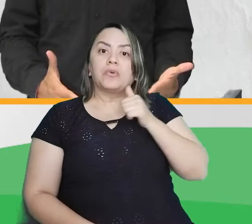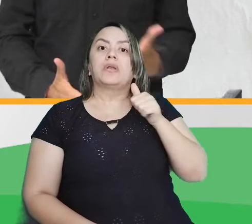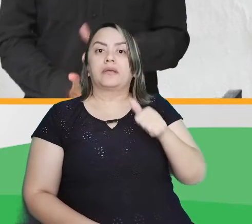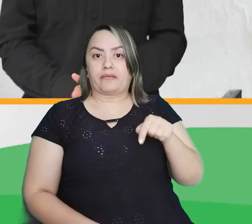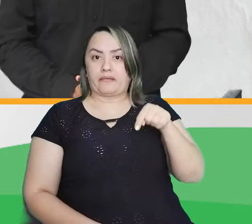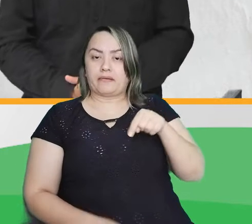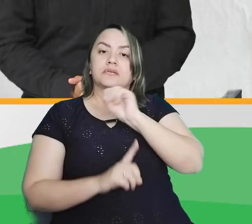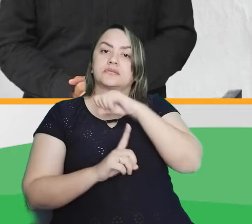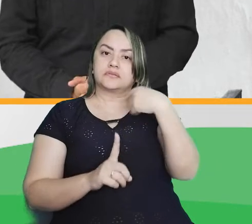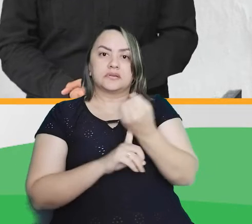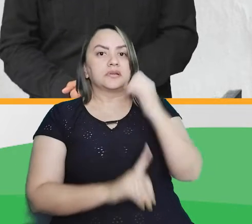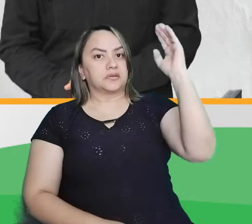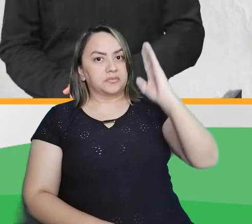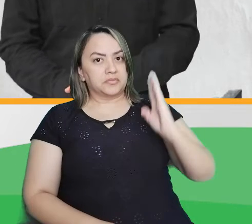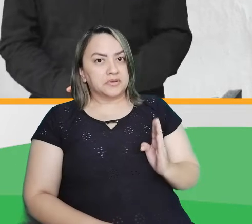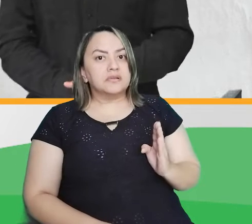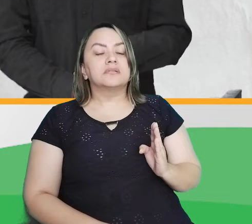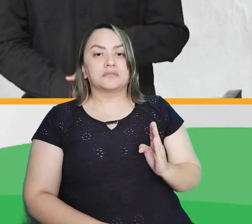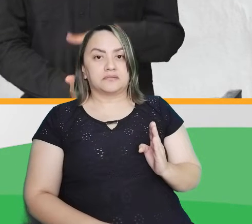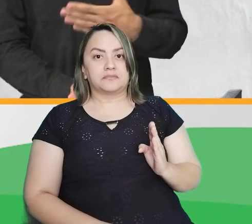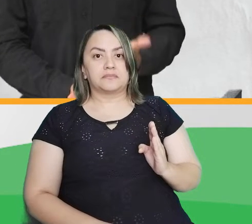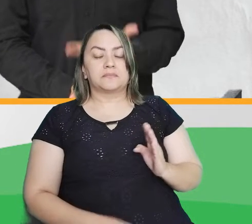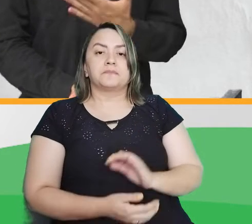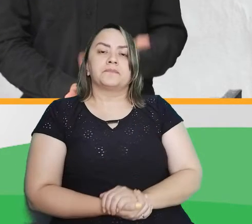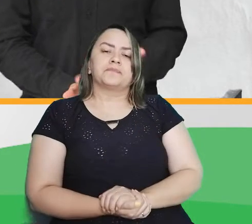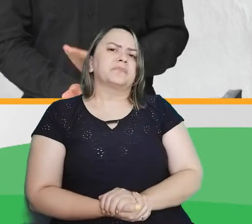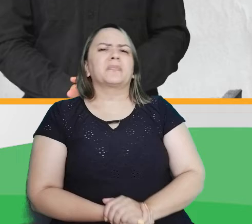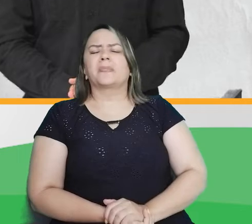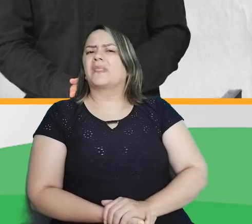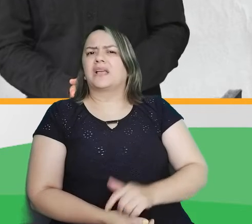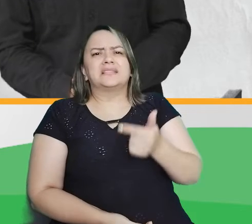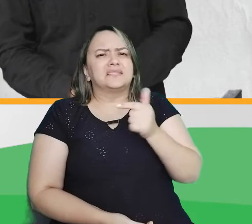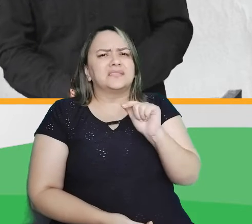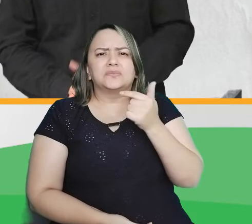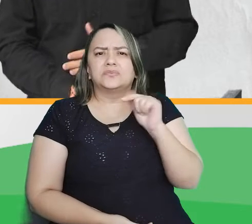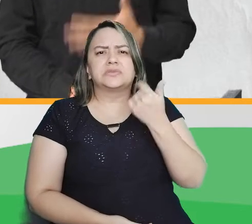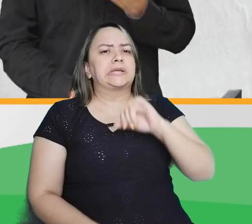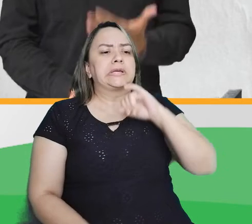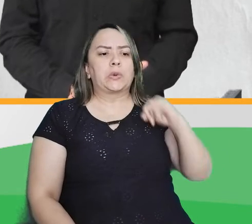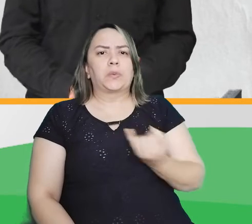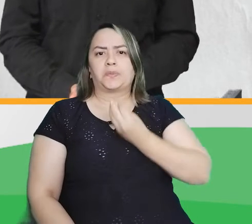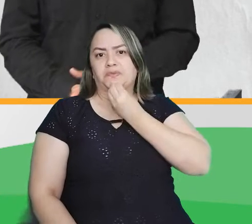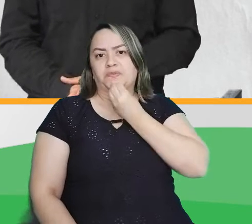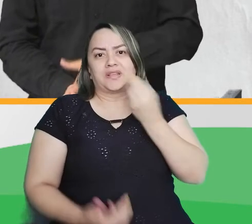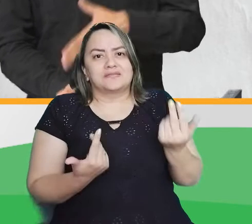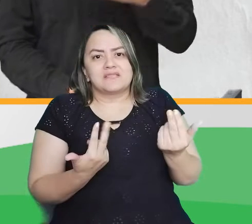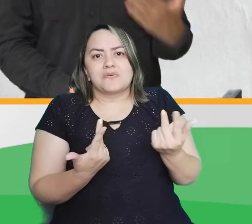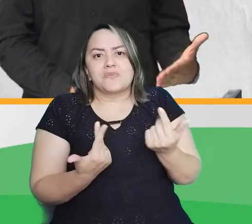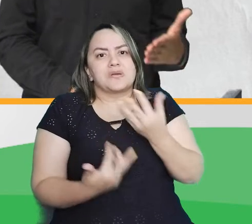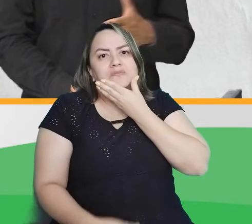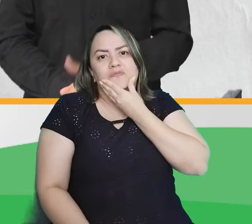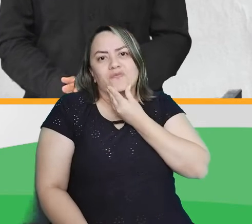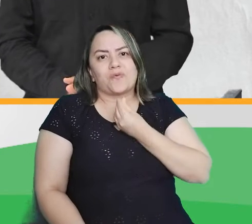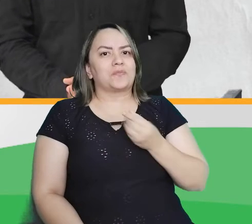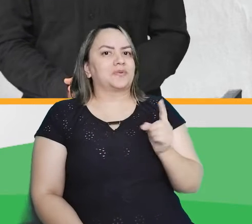e ocidental, vale sempre a pena destacar, não possuem as mesmas oportunidades. Como eu disse para vocês,